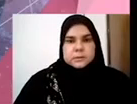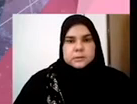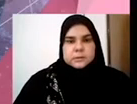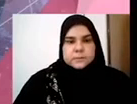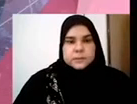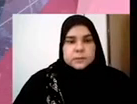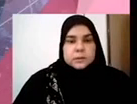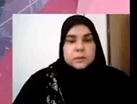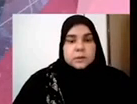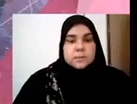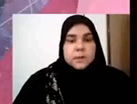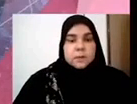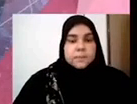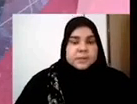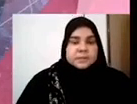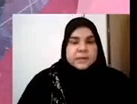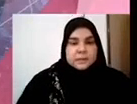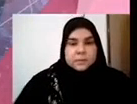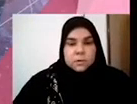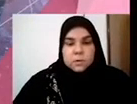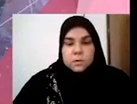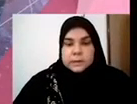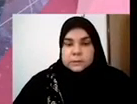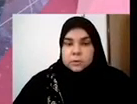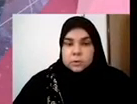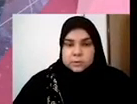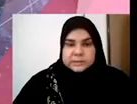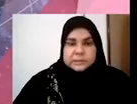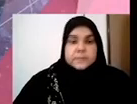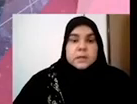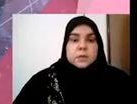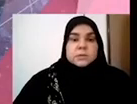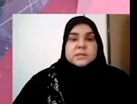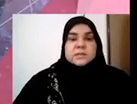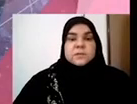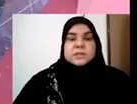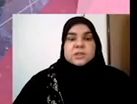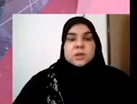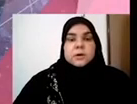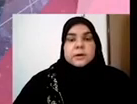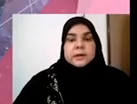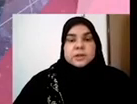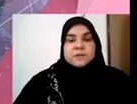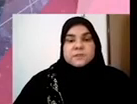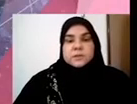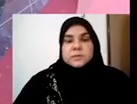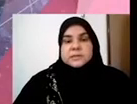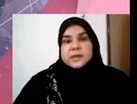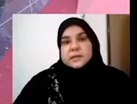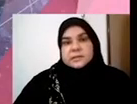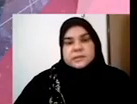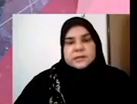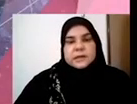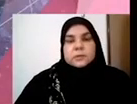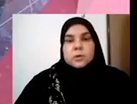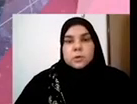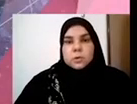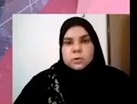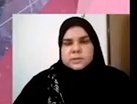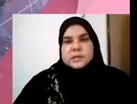simples. Bom, por exemplo, um ano-luz. Eu não sei se vocês já viram em